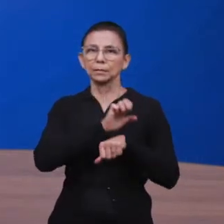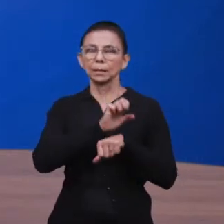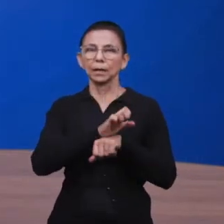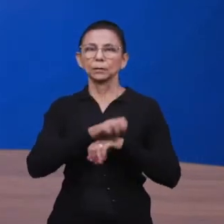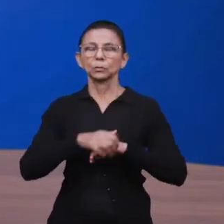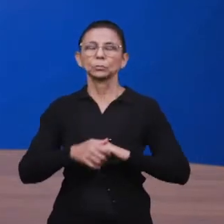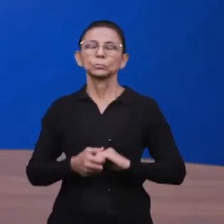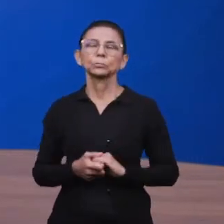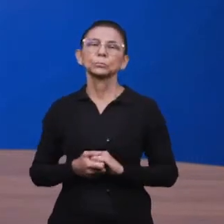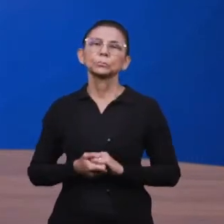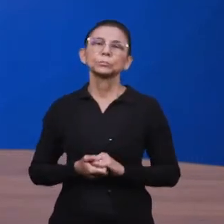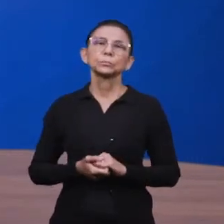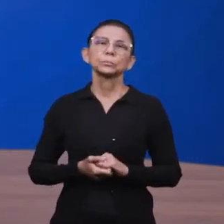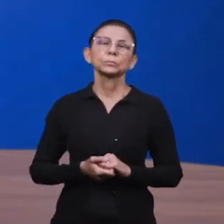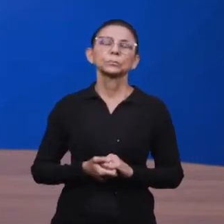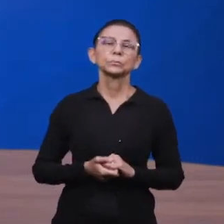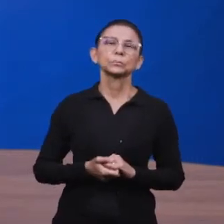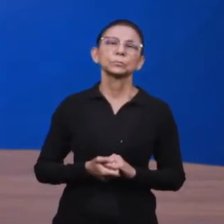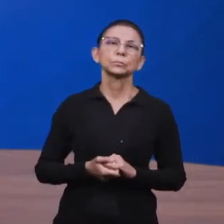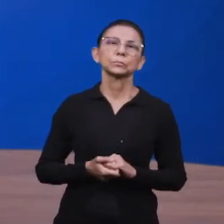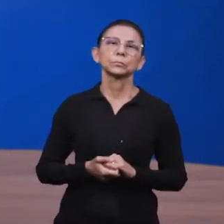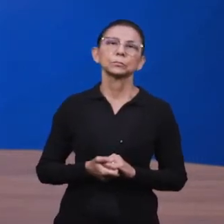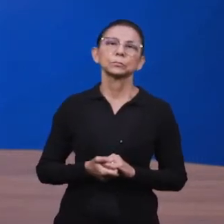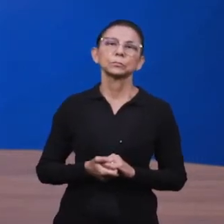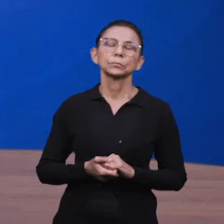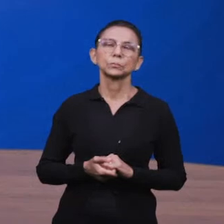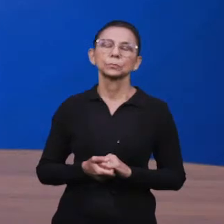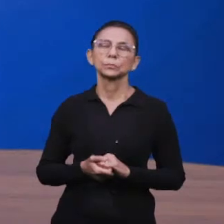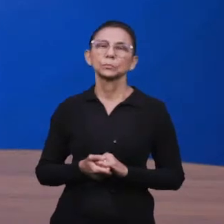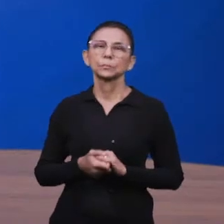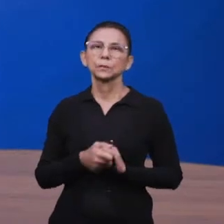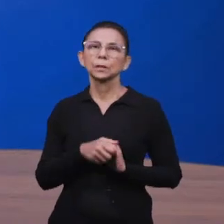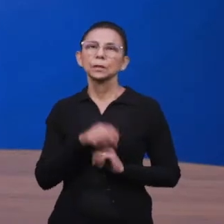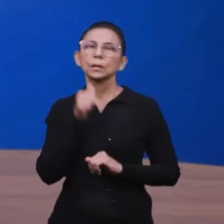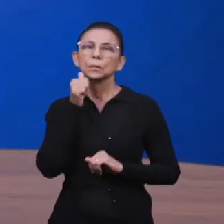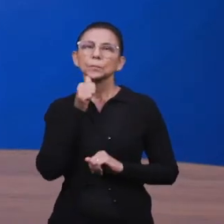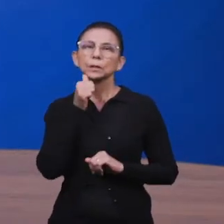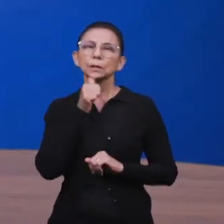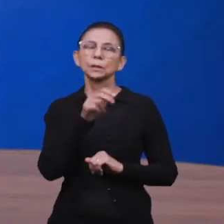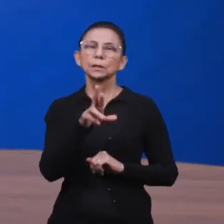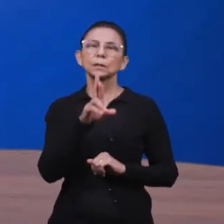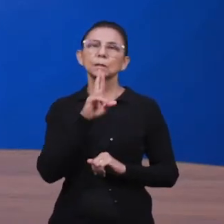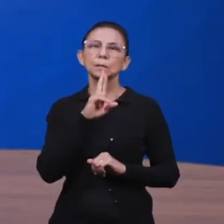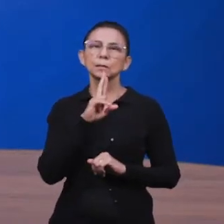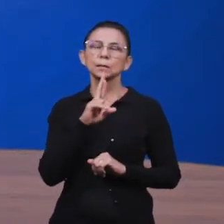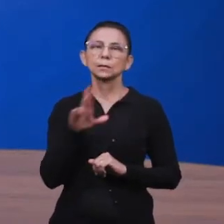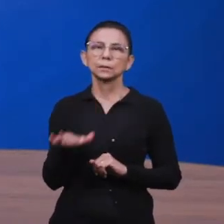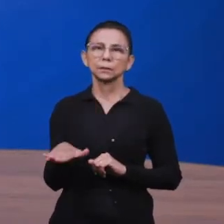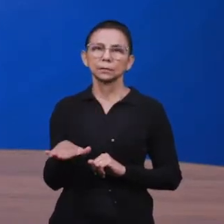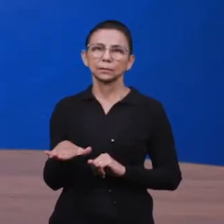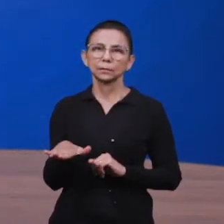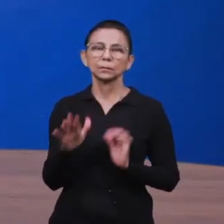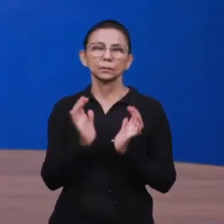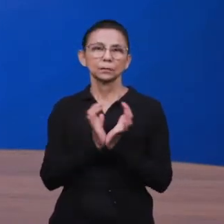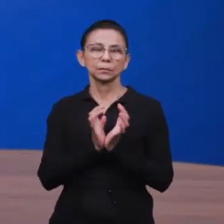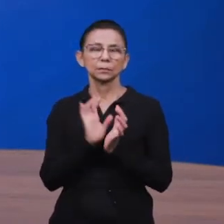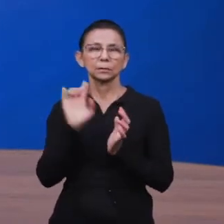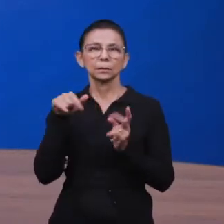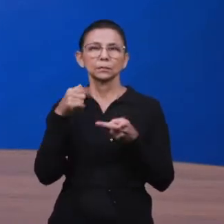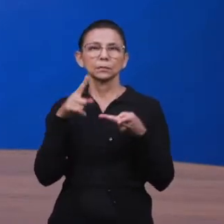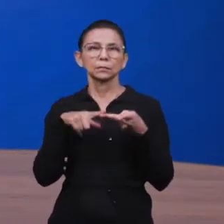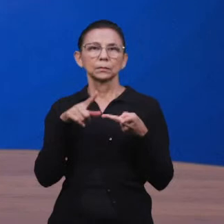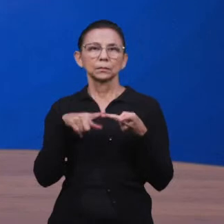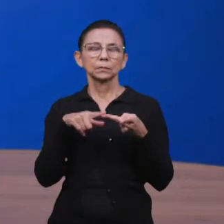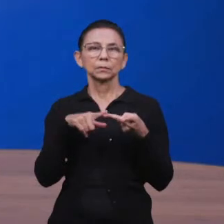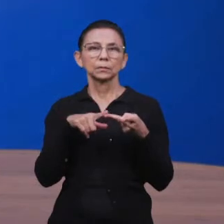cidade, a capital do Amapá, que é Macapá, ali a Larissa vai nos dar a resposta ela é da classe de intermediários. Depois,